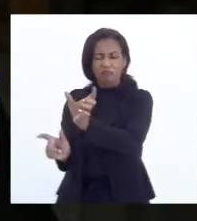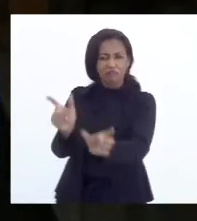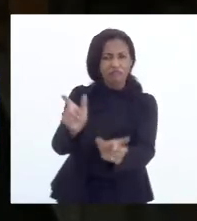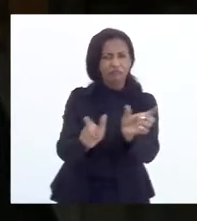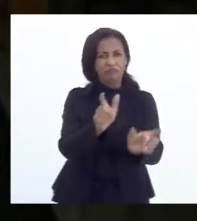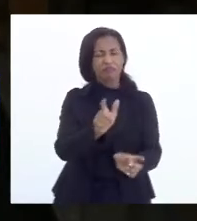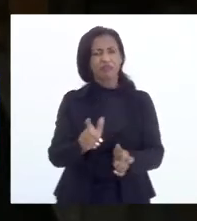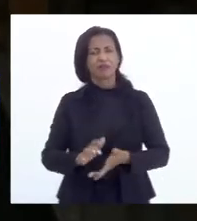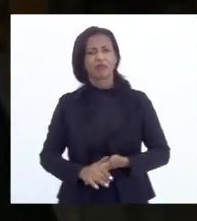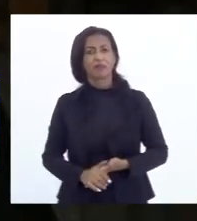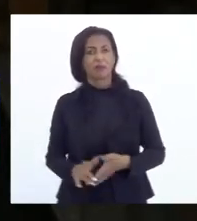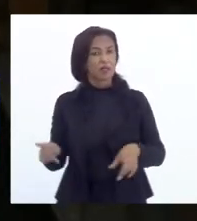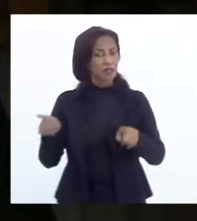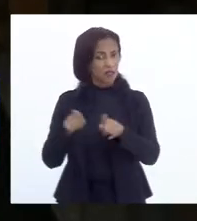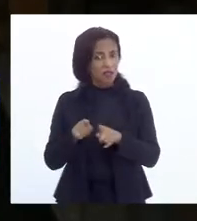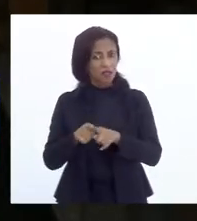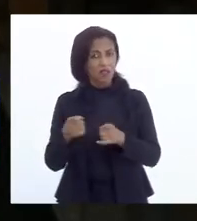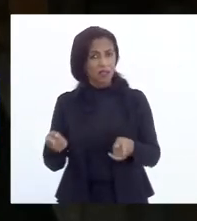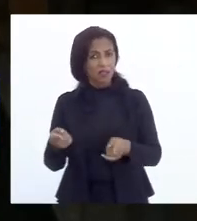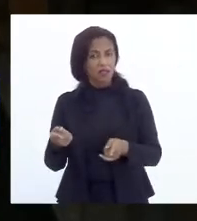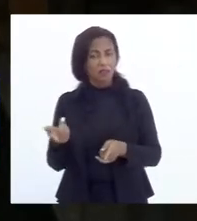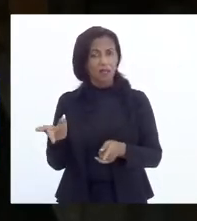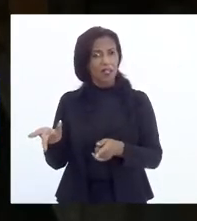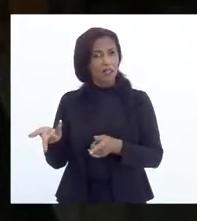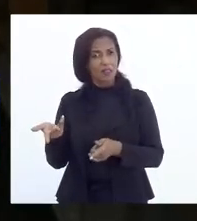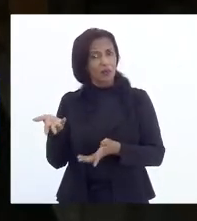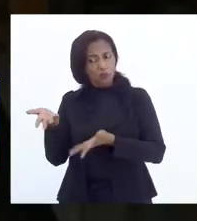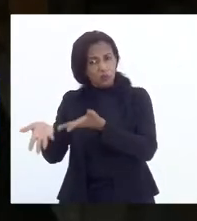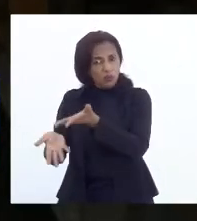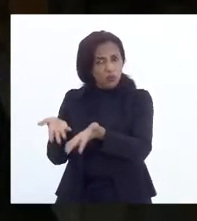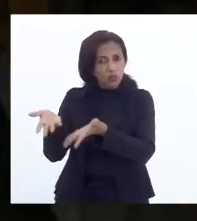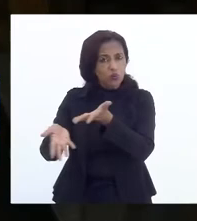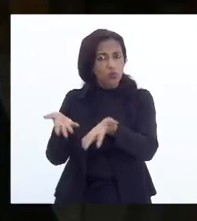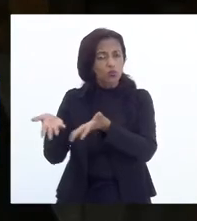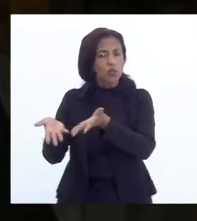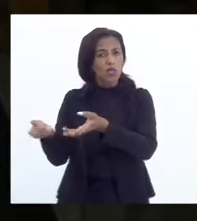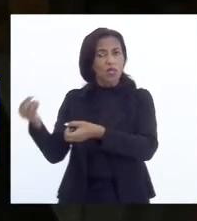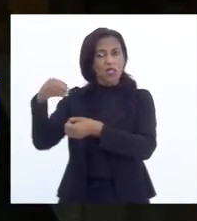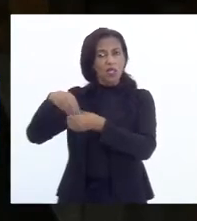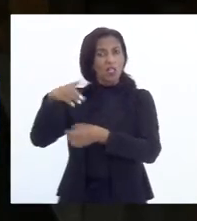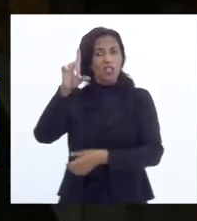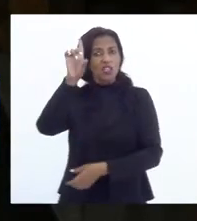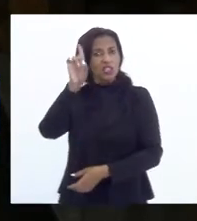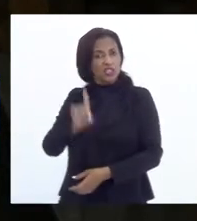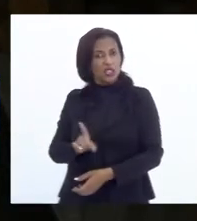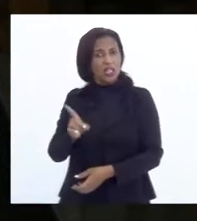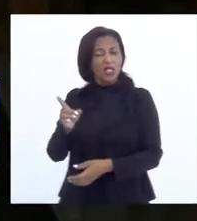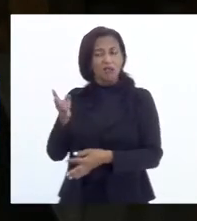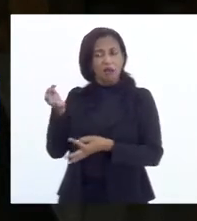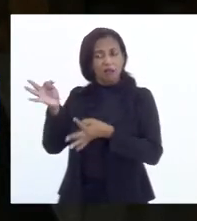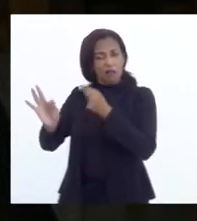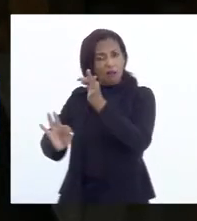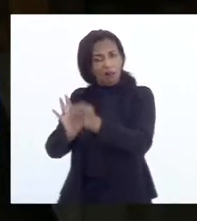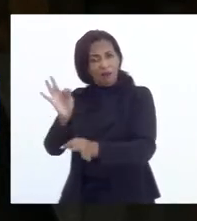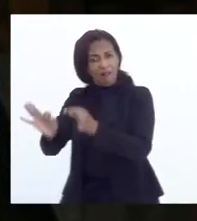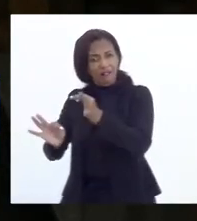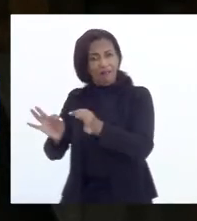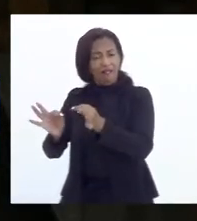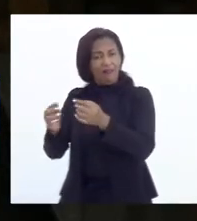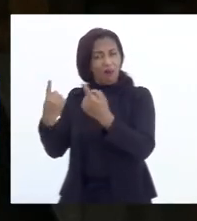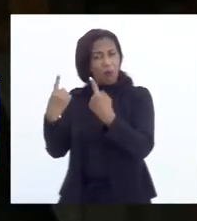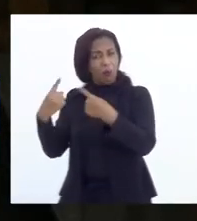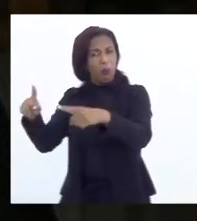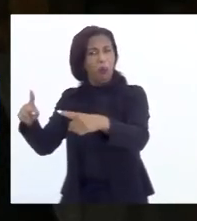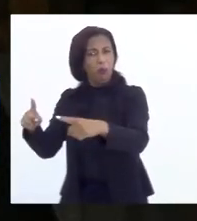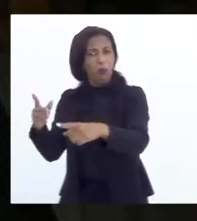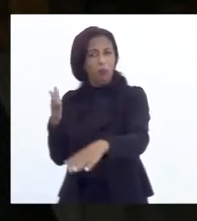mas que também estão ali fazendo seu tratamento e estão tendo seu direito ao tratamento violado